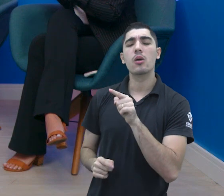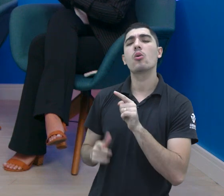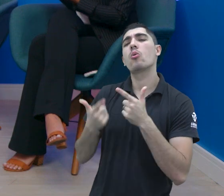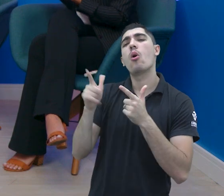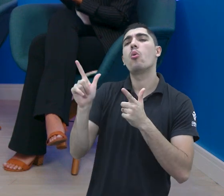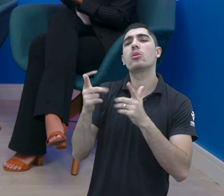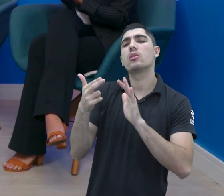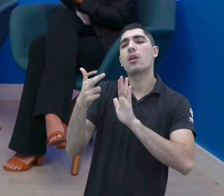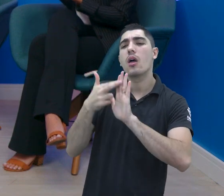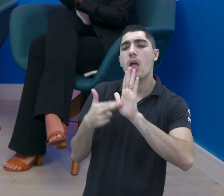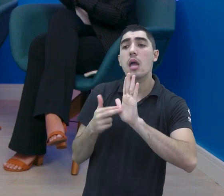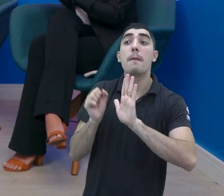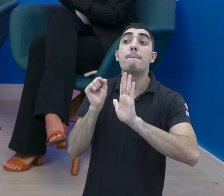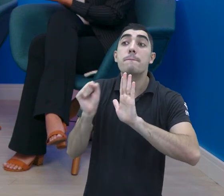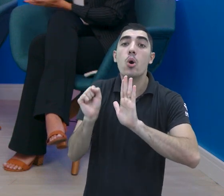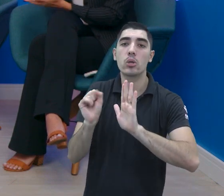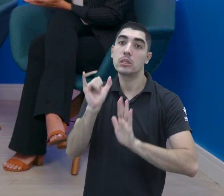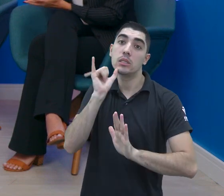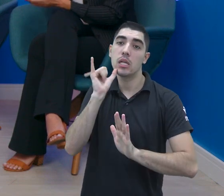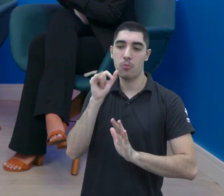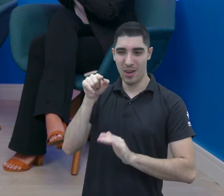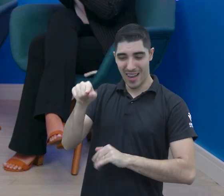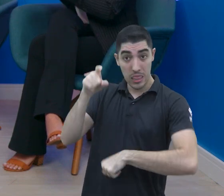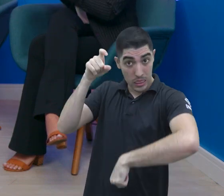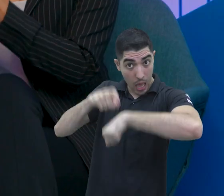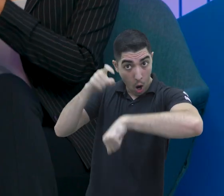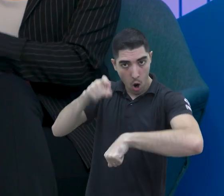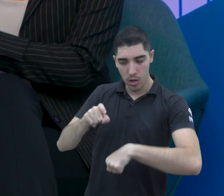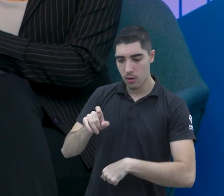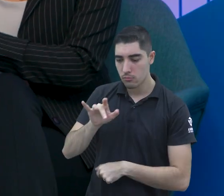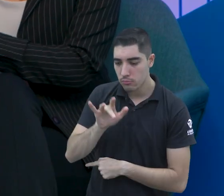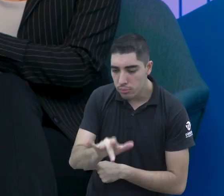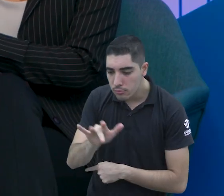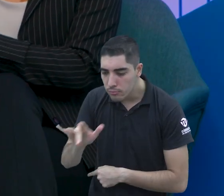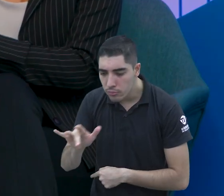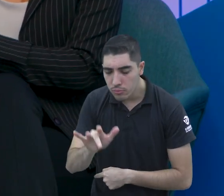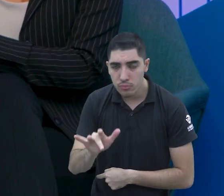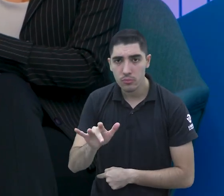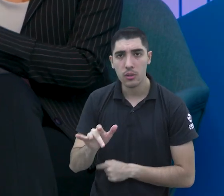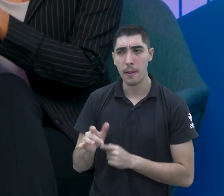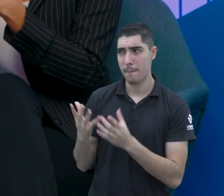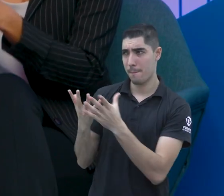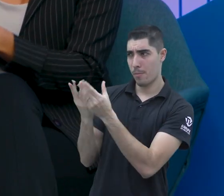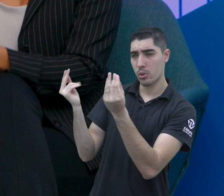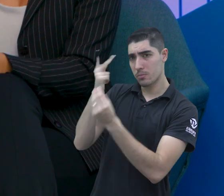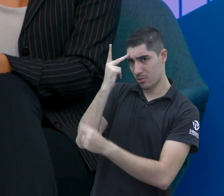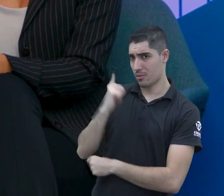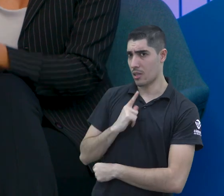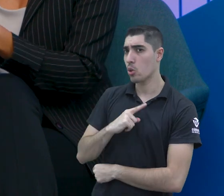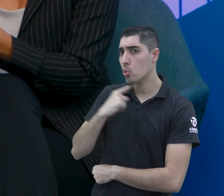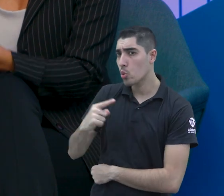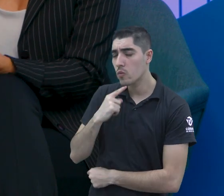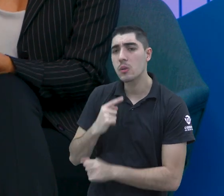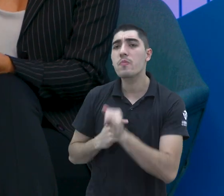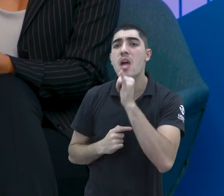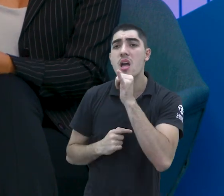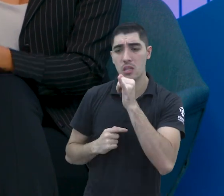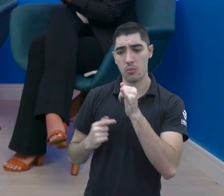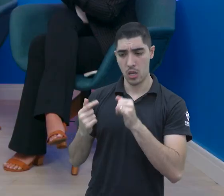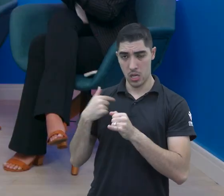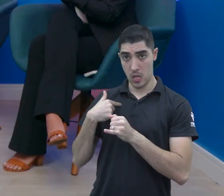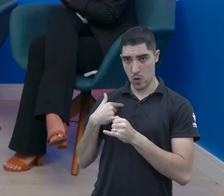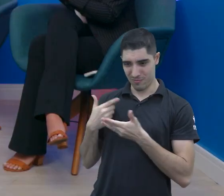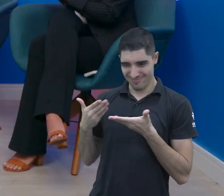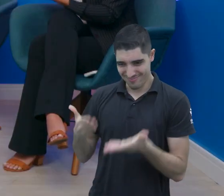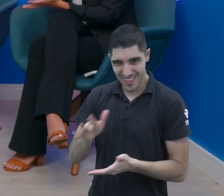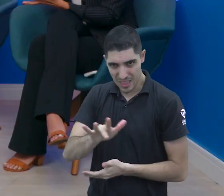do que pode, Marcos, conta pra gente no dia, na cabine de votação, né? É uma dúvida pertinente de muita gente, né? O